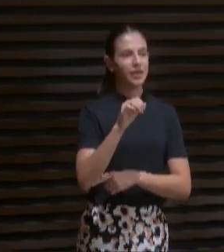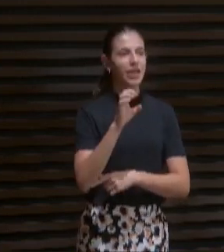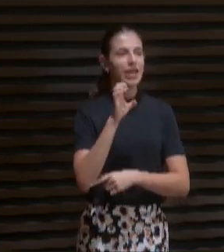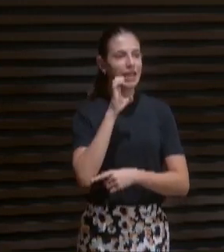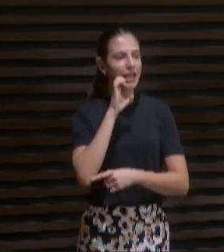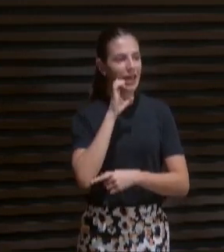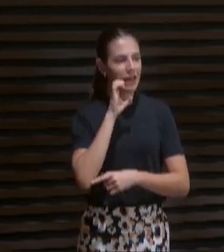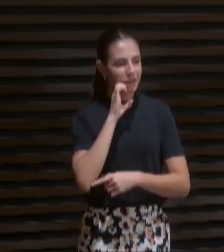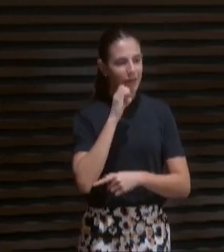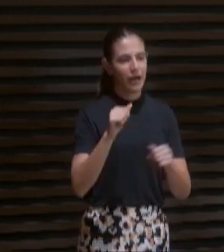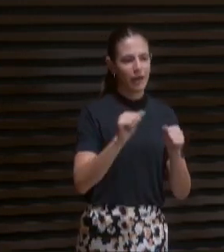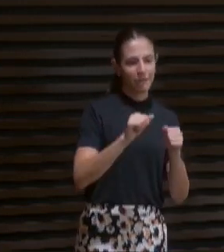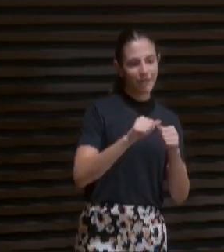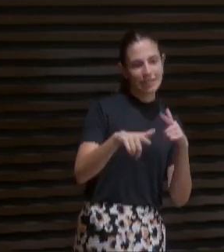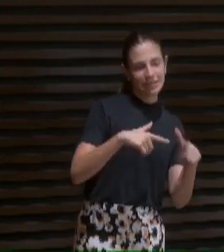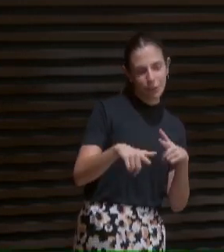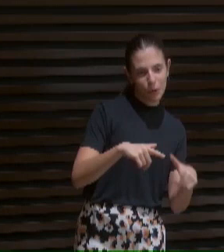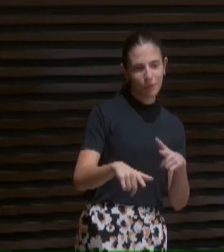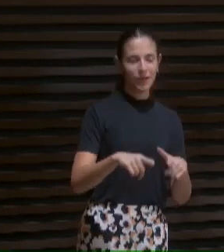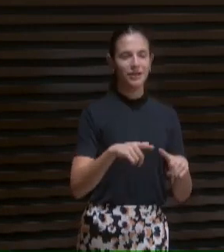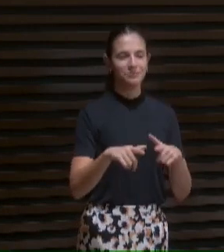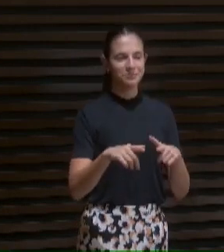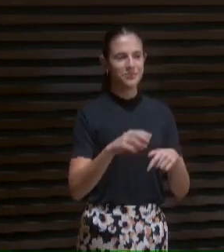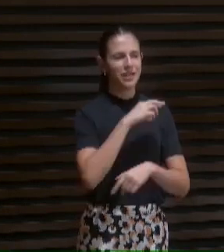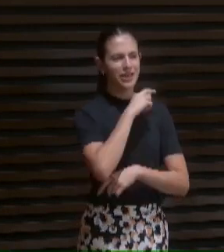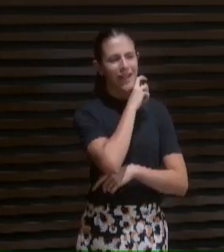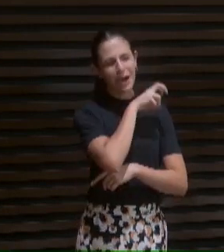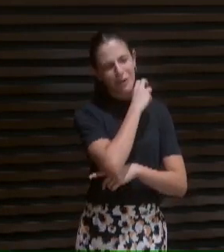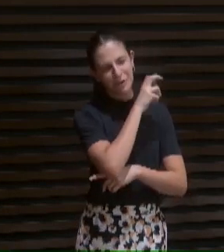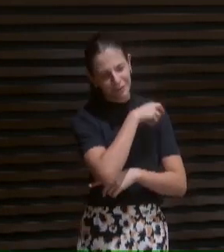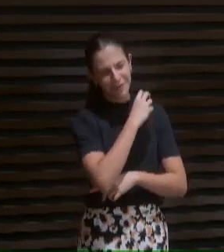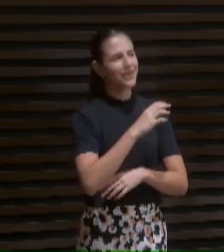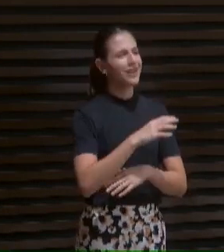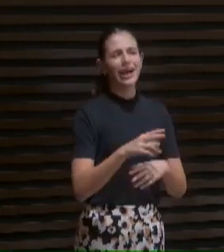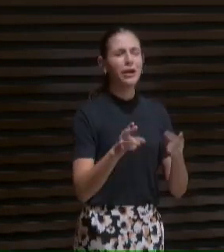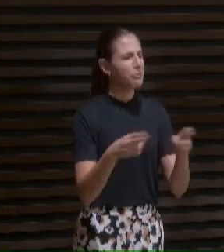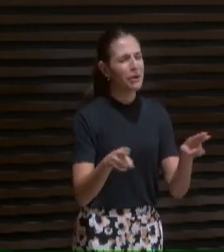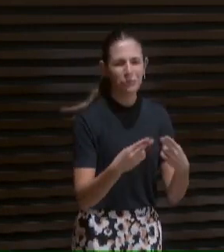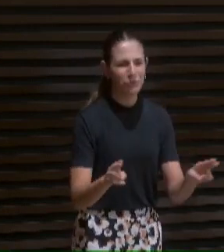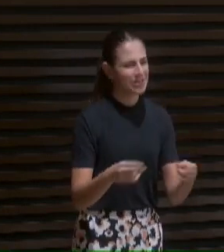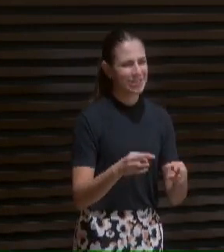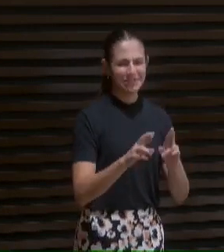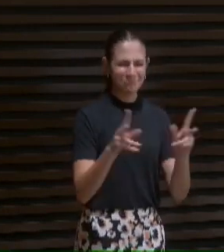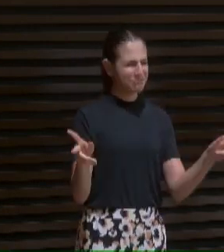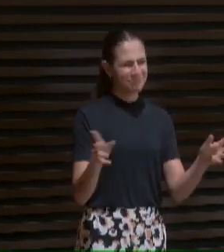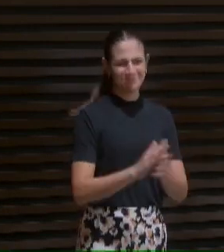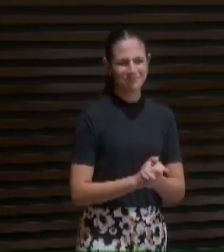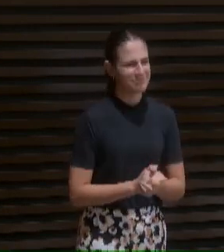a cobra. Lembram, não? Ah, só eu que sou antigo aqui.